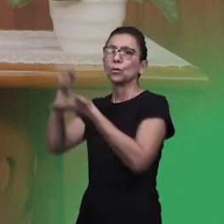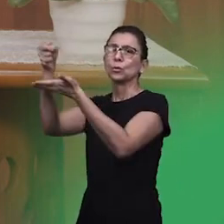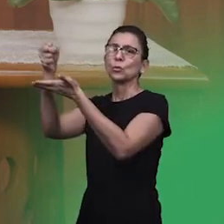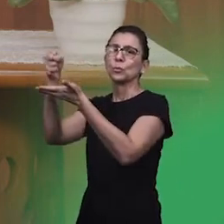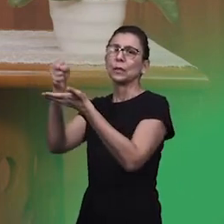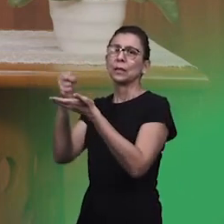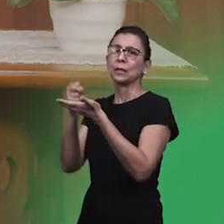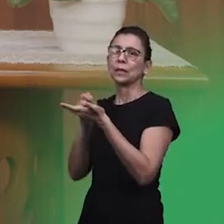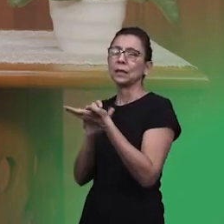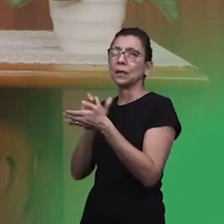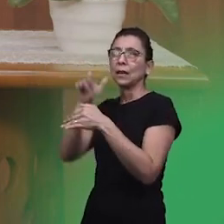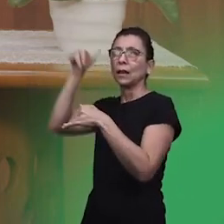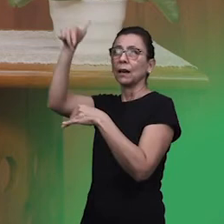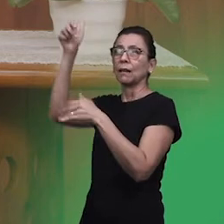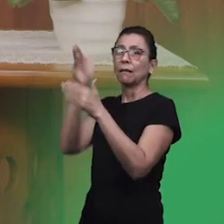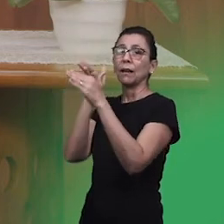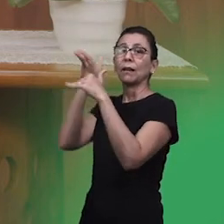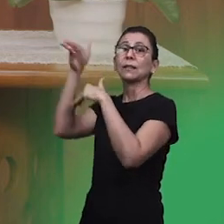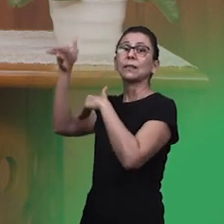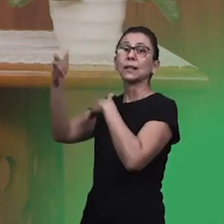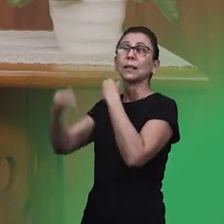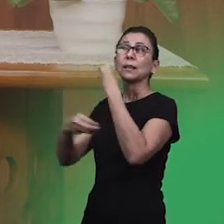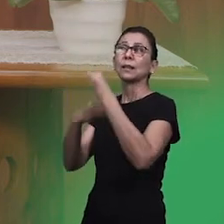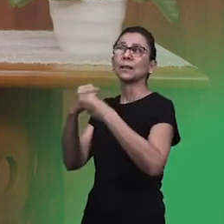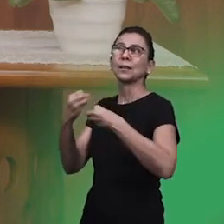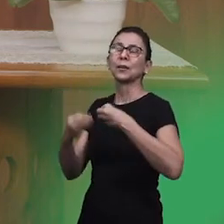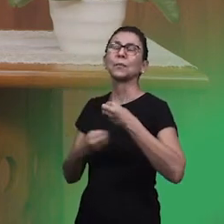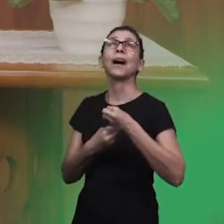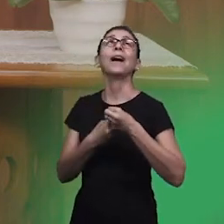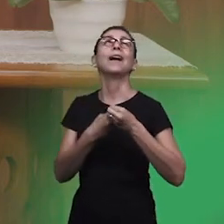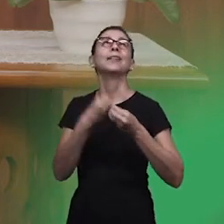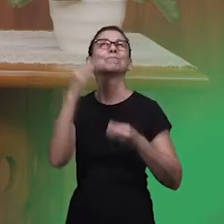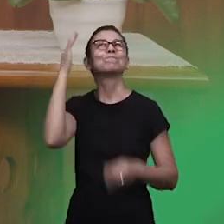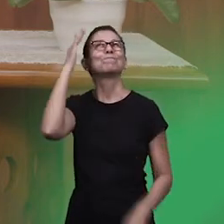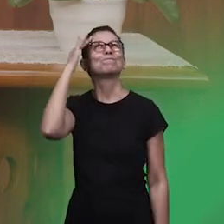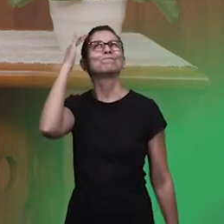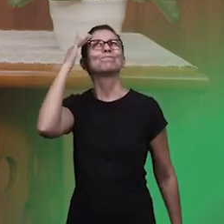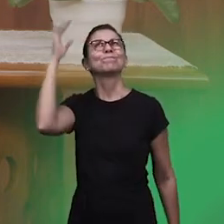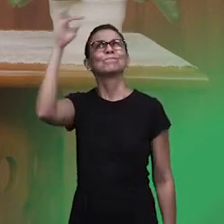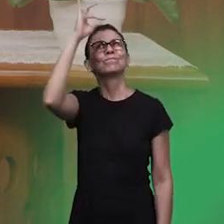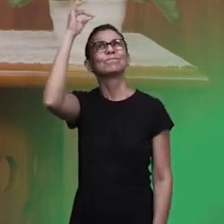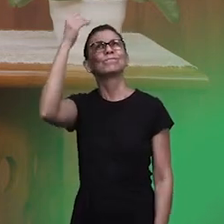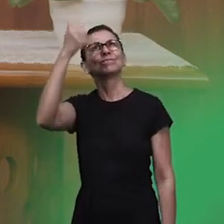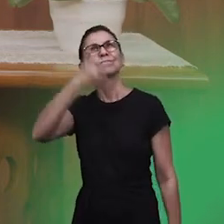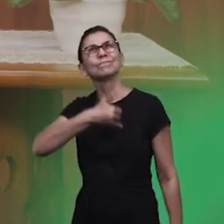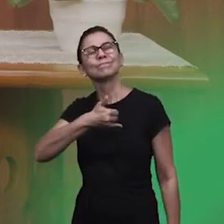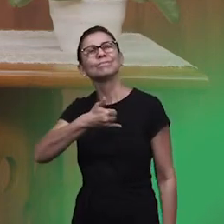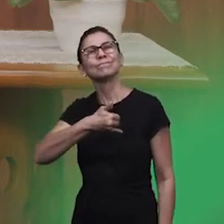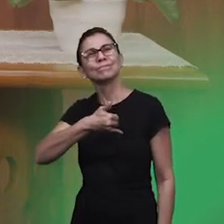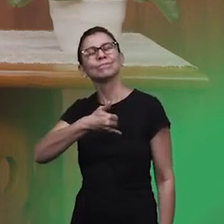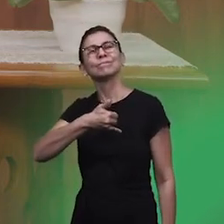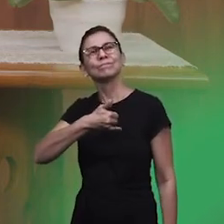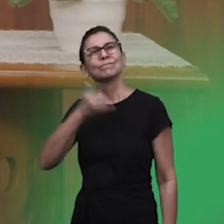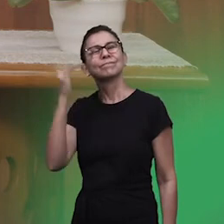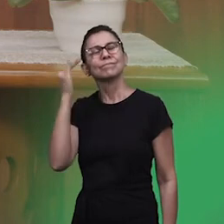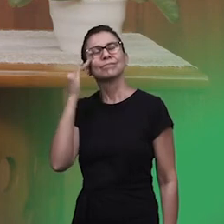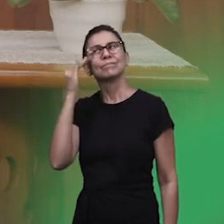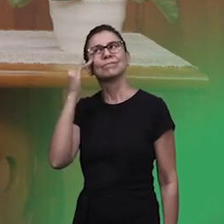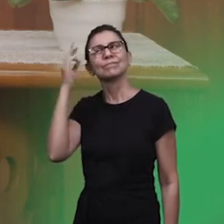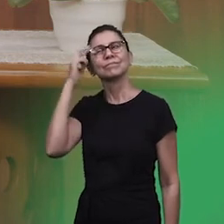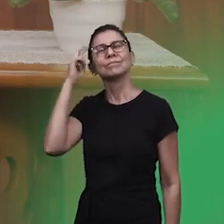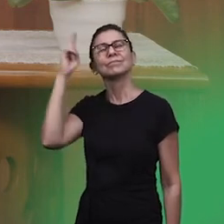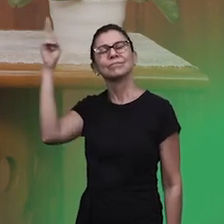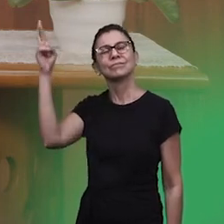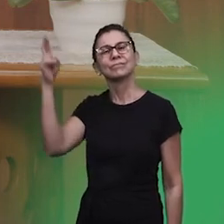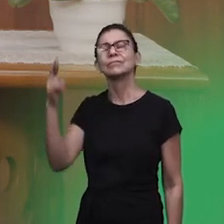estou entendendo. Senhor, a voz de trombeta tocou no meu coração. O alerta chegou ao meu coração, Senhor.